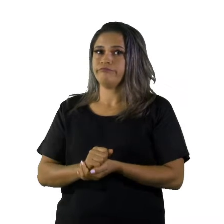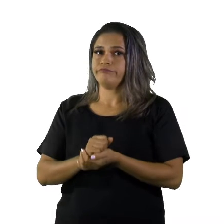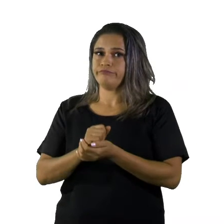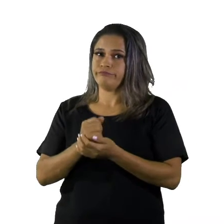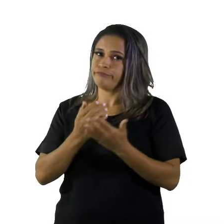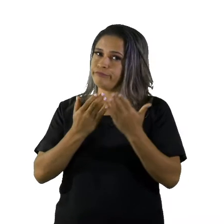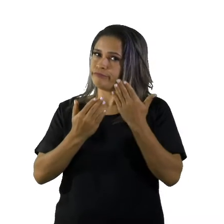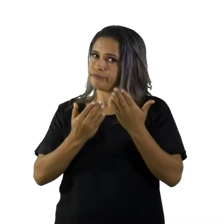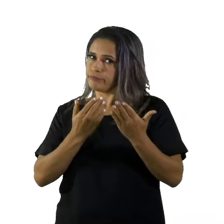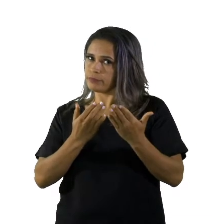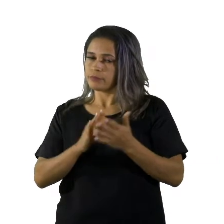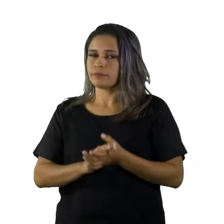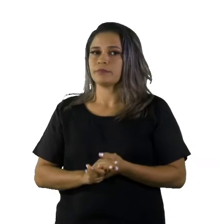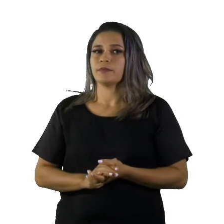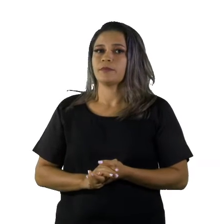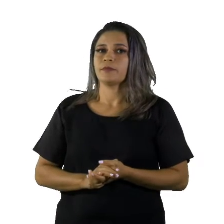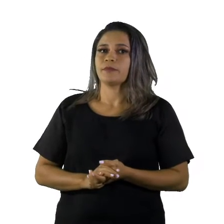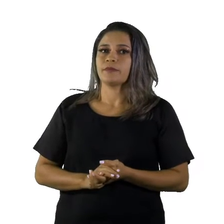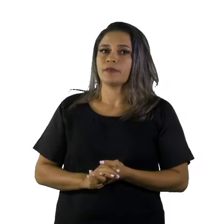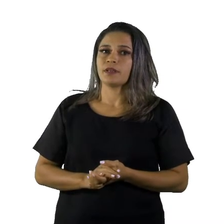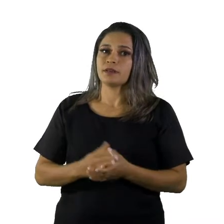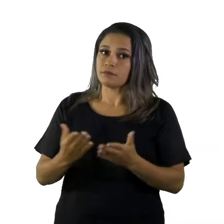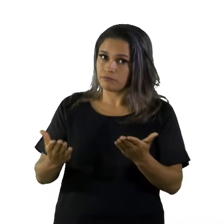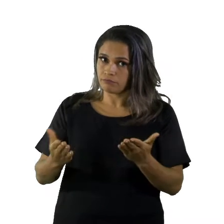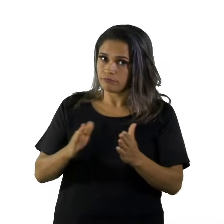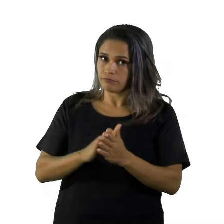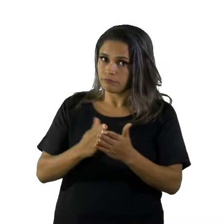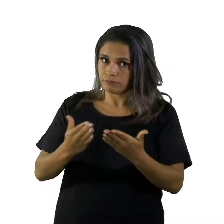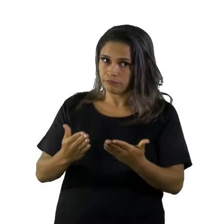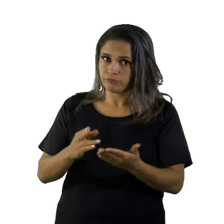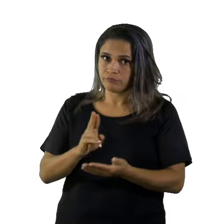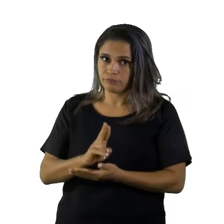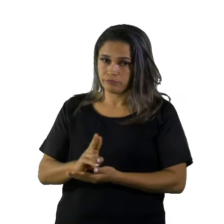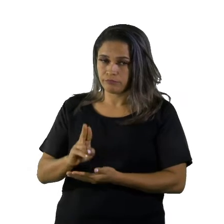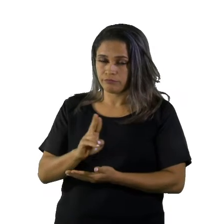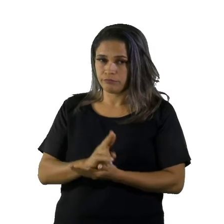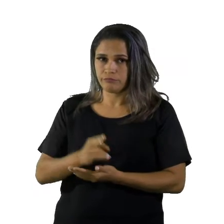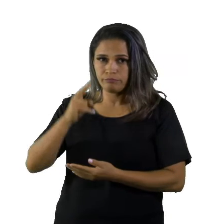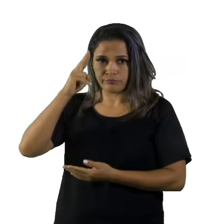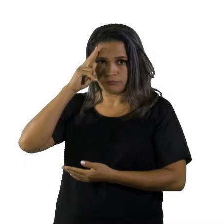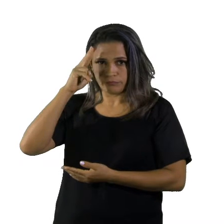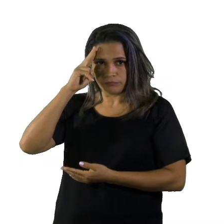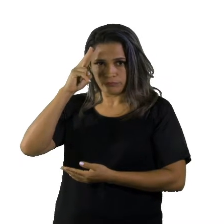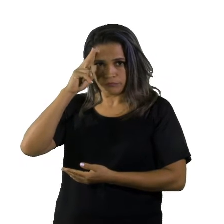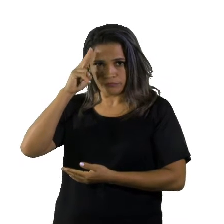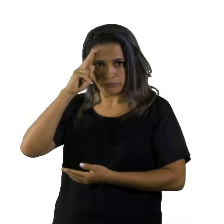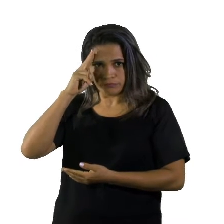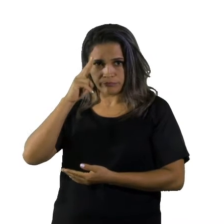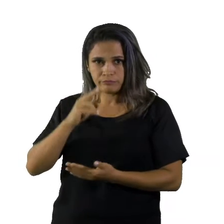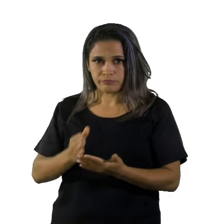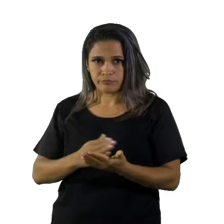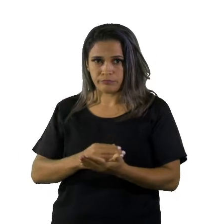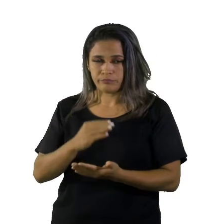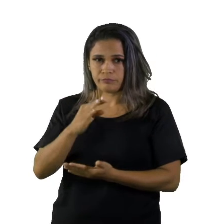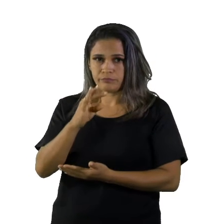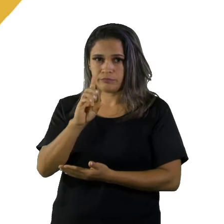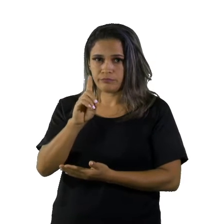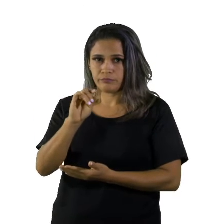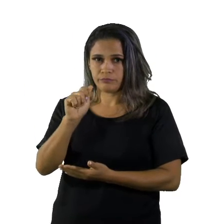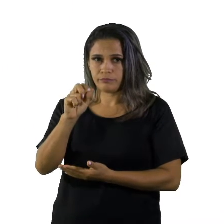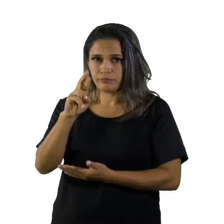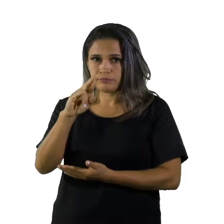em gestalt terapia, para a matéria do Zona Cyber desta segunda-feira no caderno Tecno, no Diário do